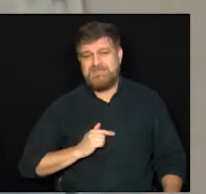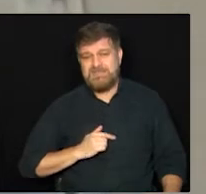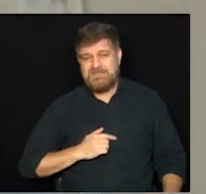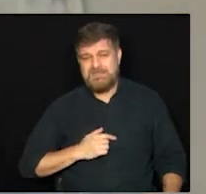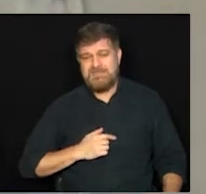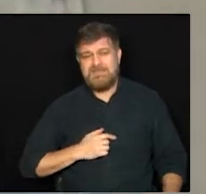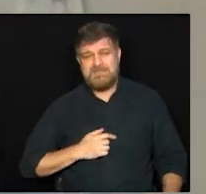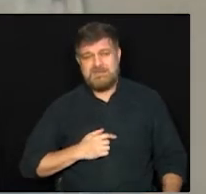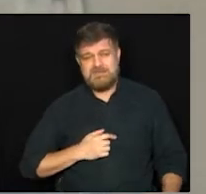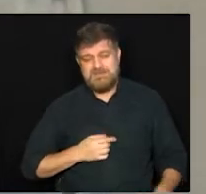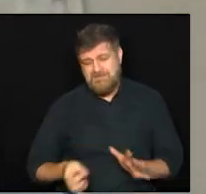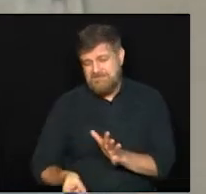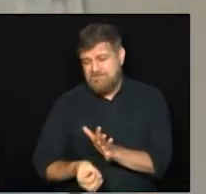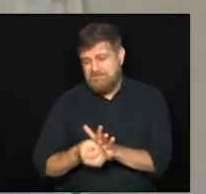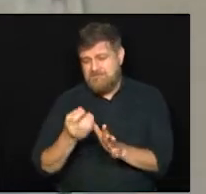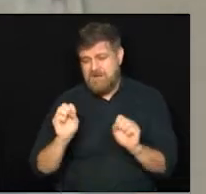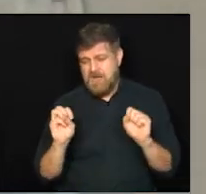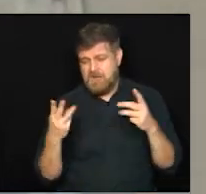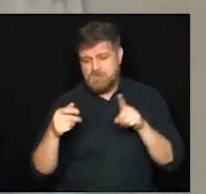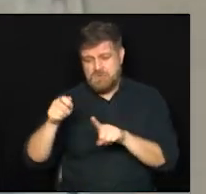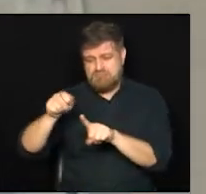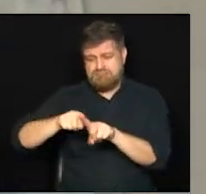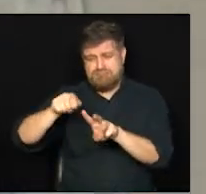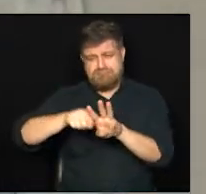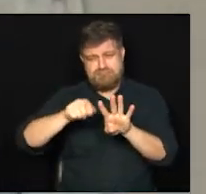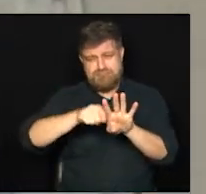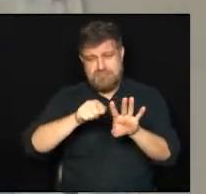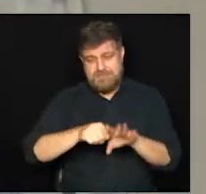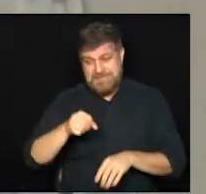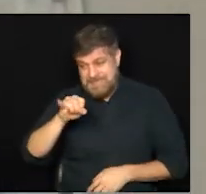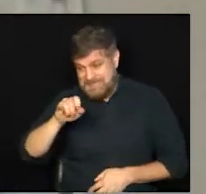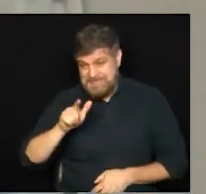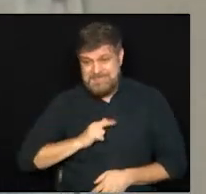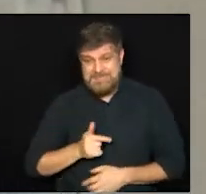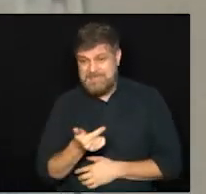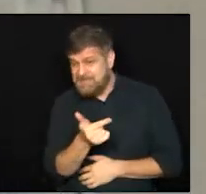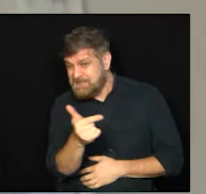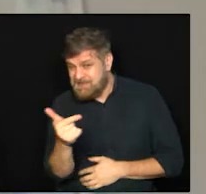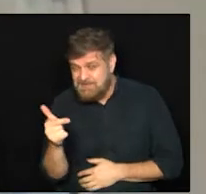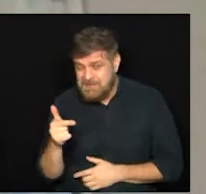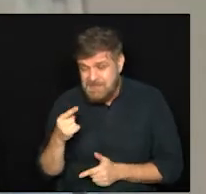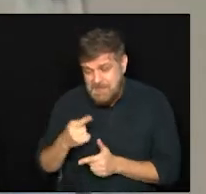para os próximos meses, caso não haja nenhuma